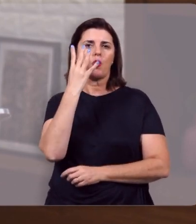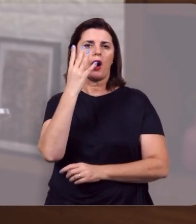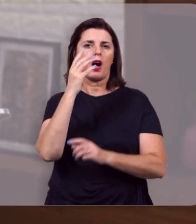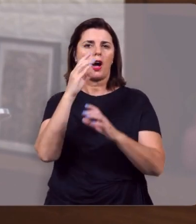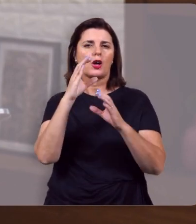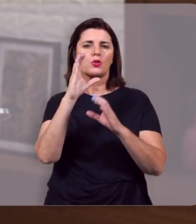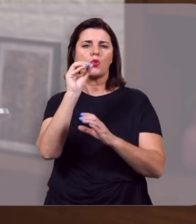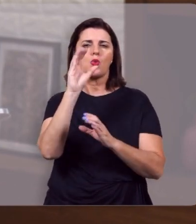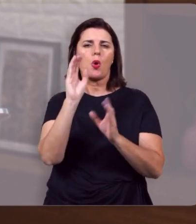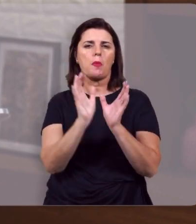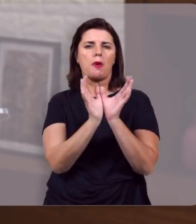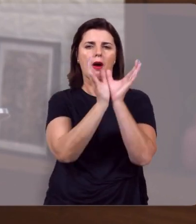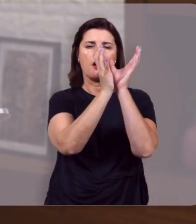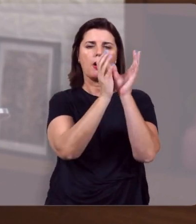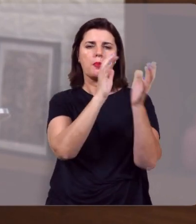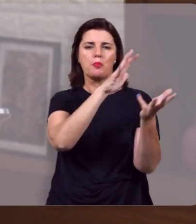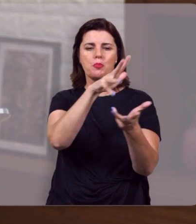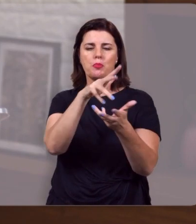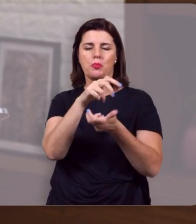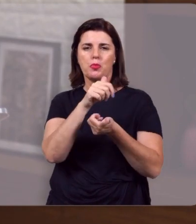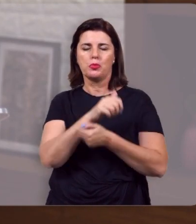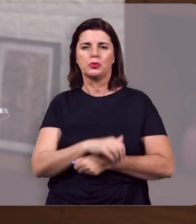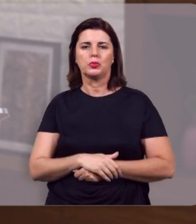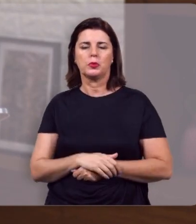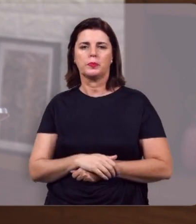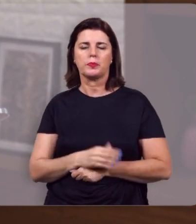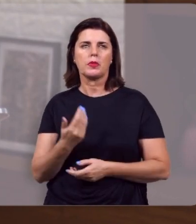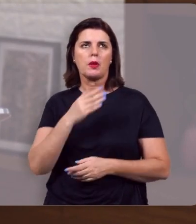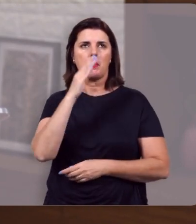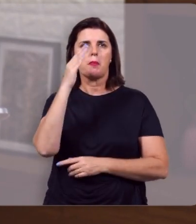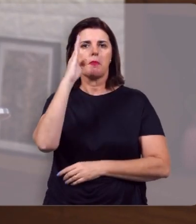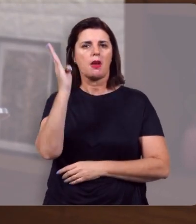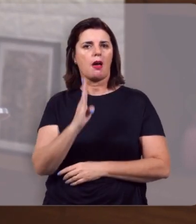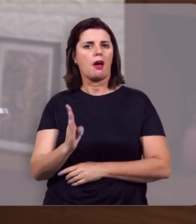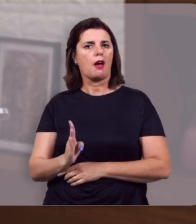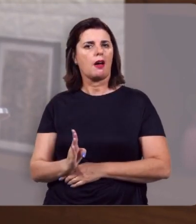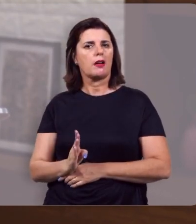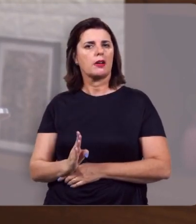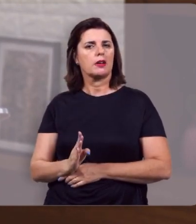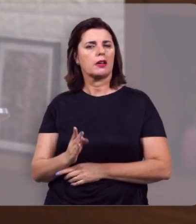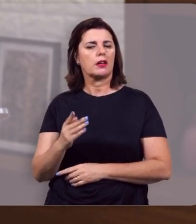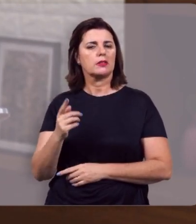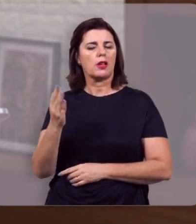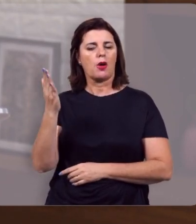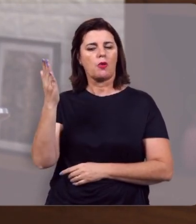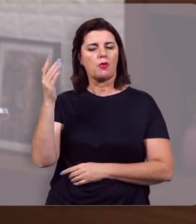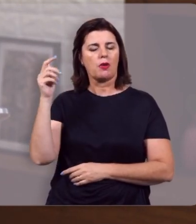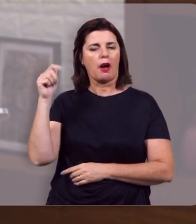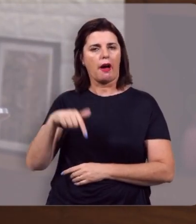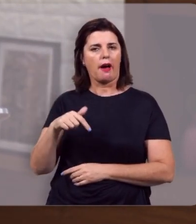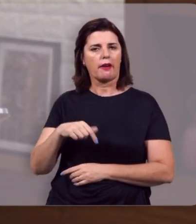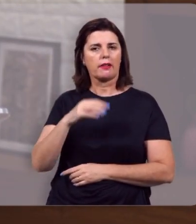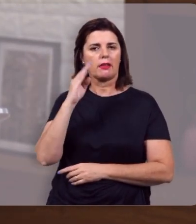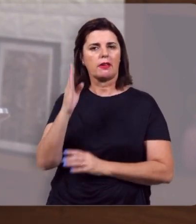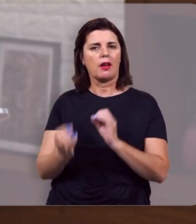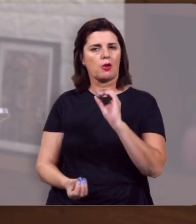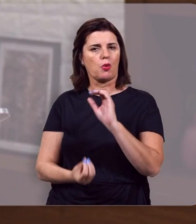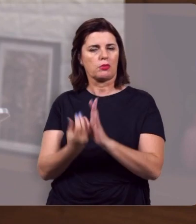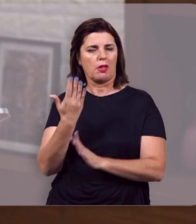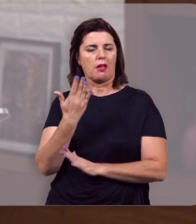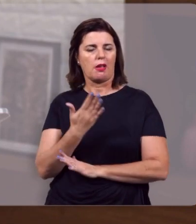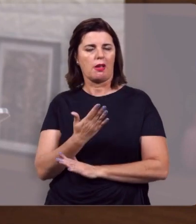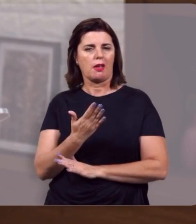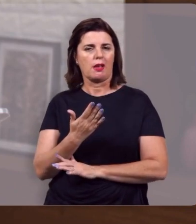4ª edição da Copa Mundial de Futebol. E o Brasil hospeda esta